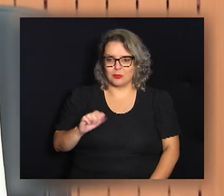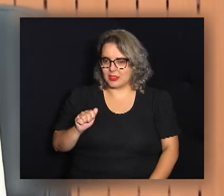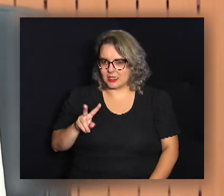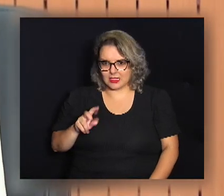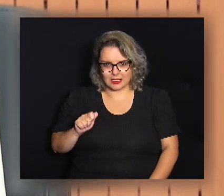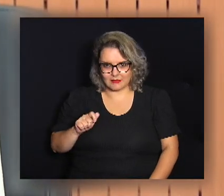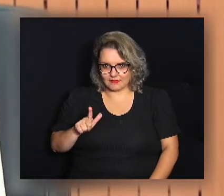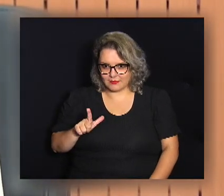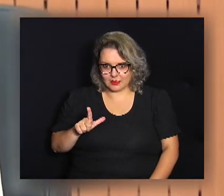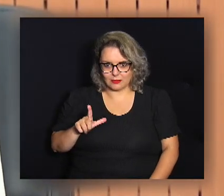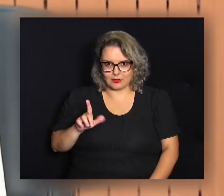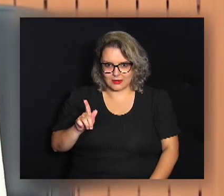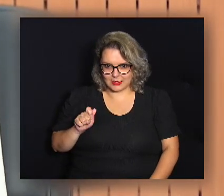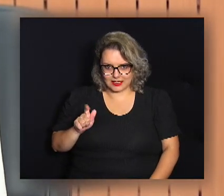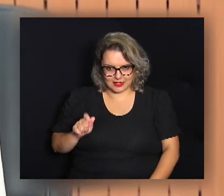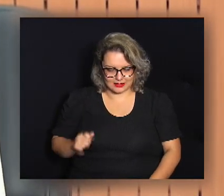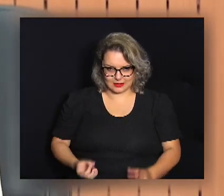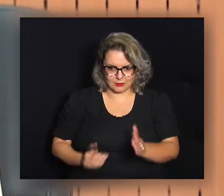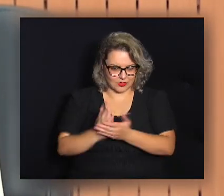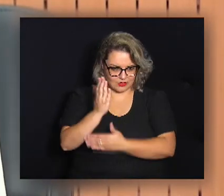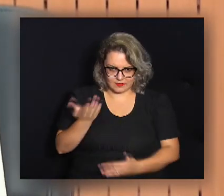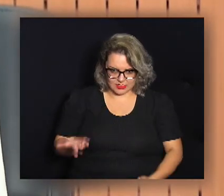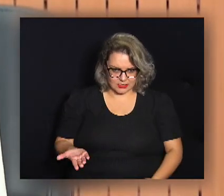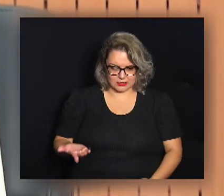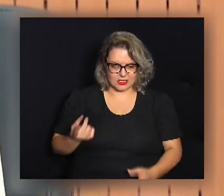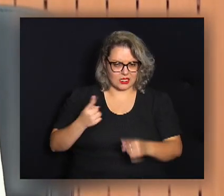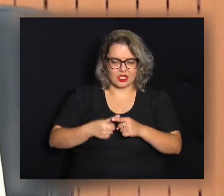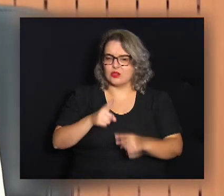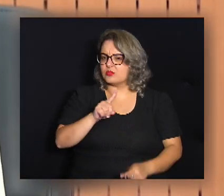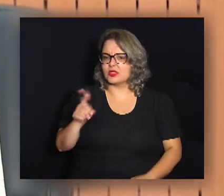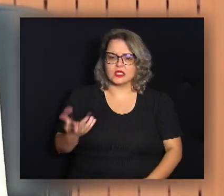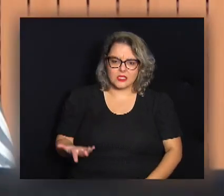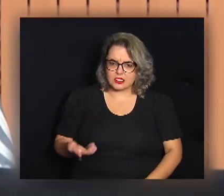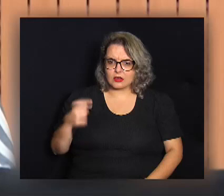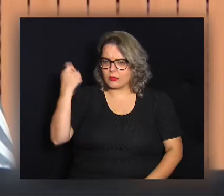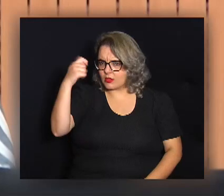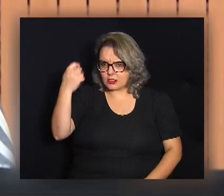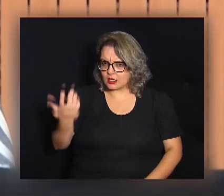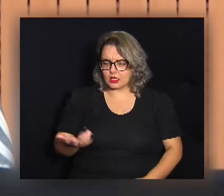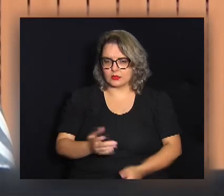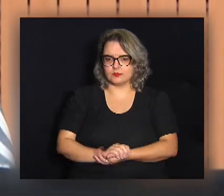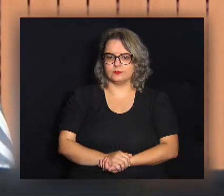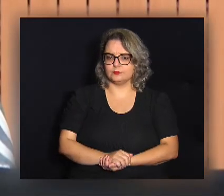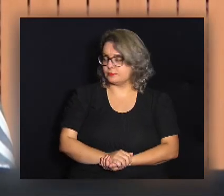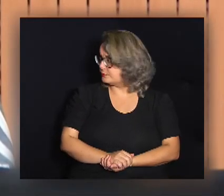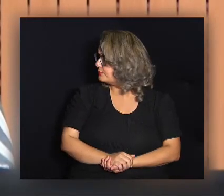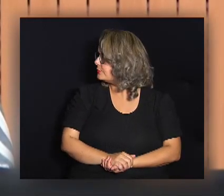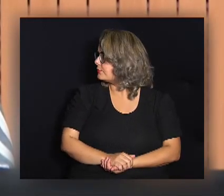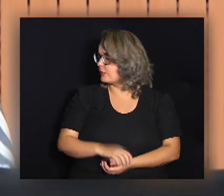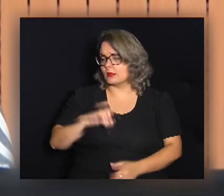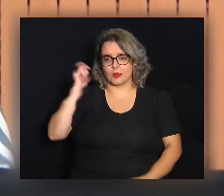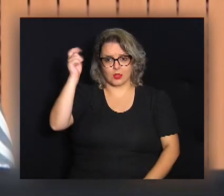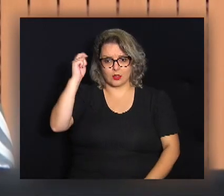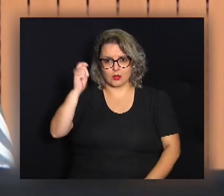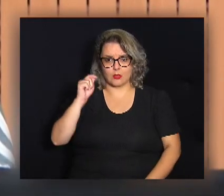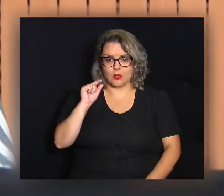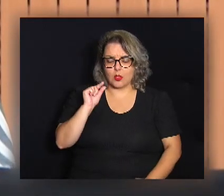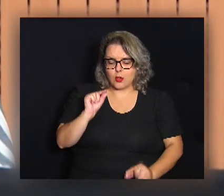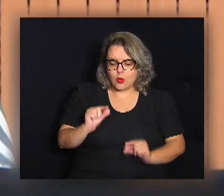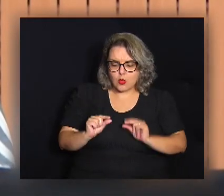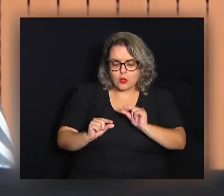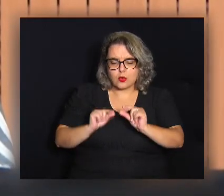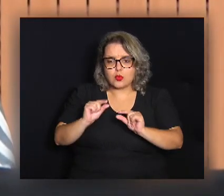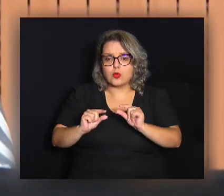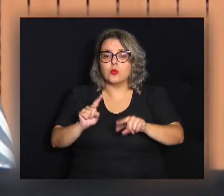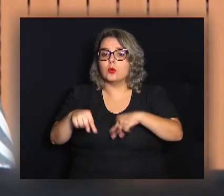legalmente aprovada. E por que não o rodeio? O rodeio vai ser uma pedrinha junto com